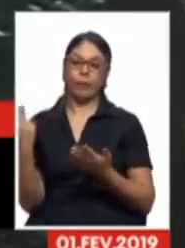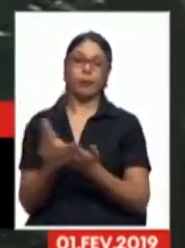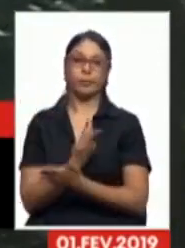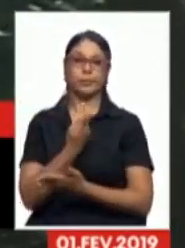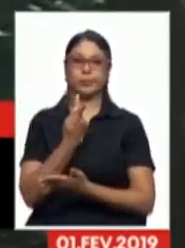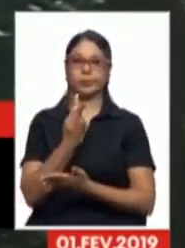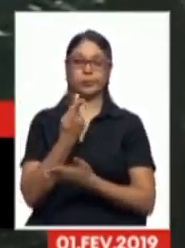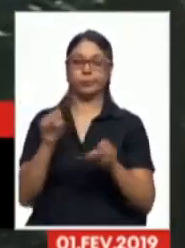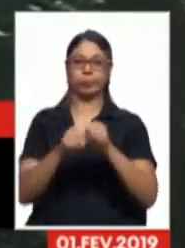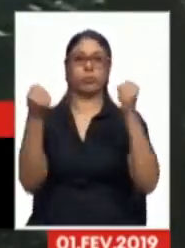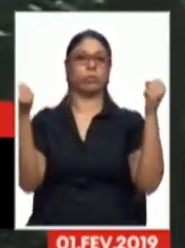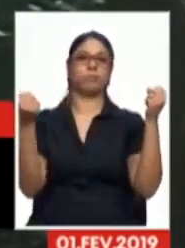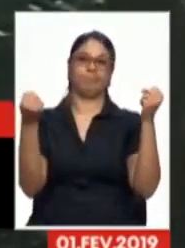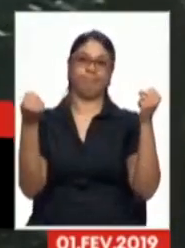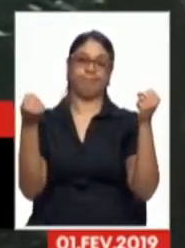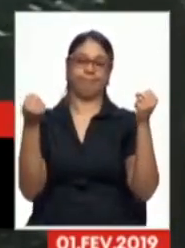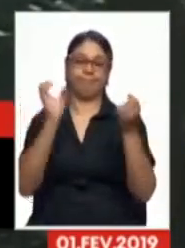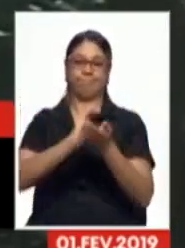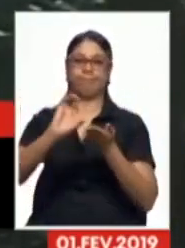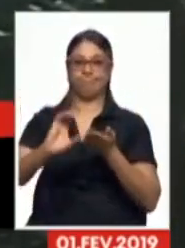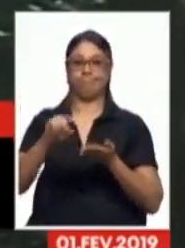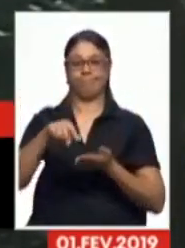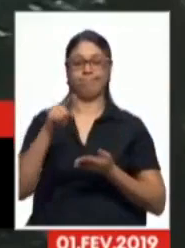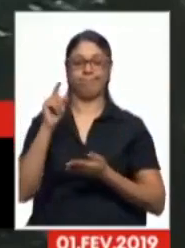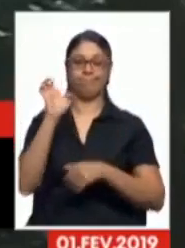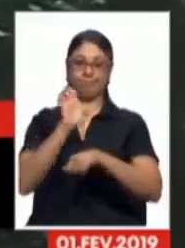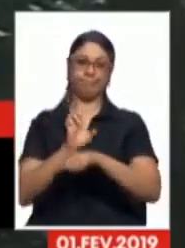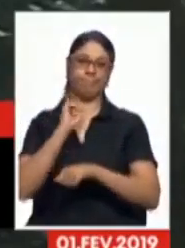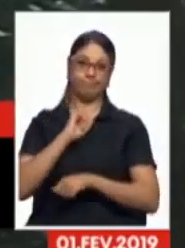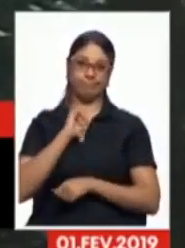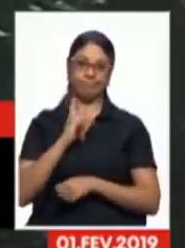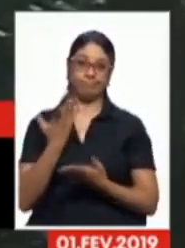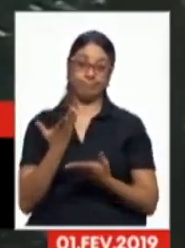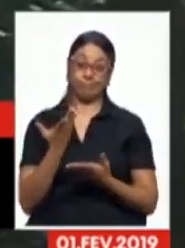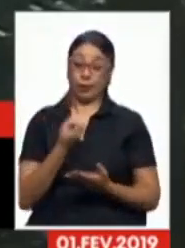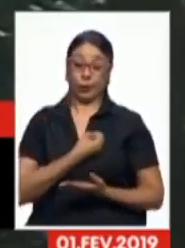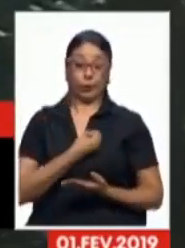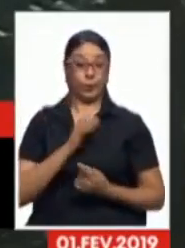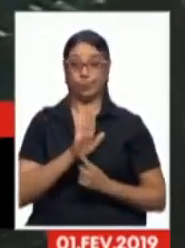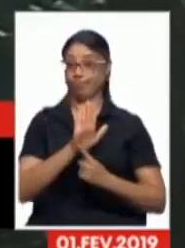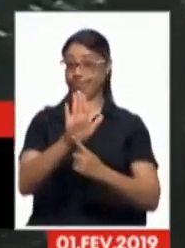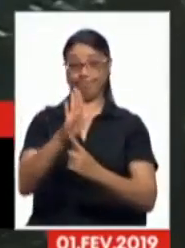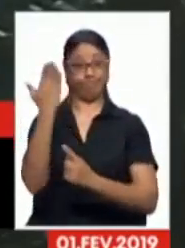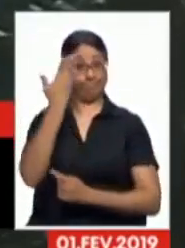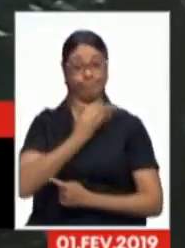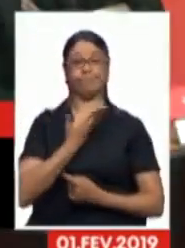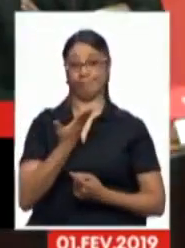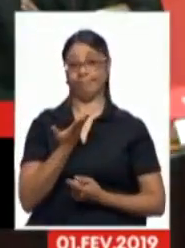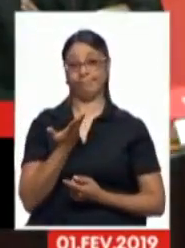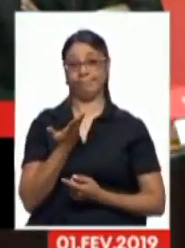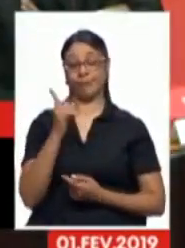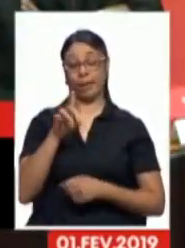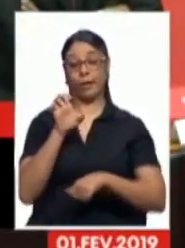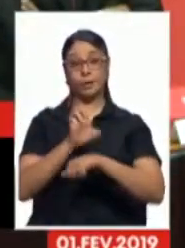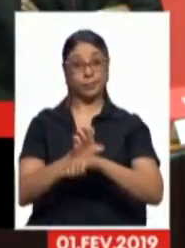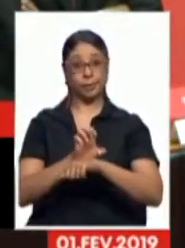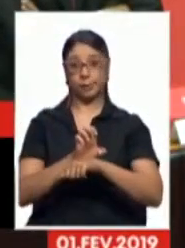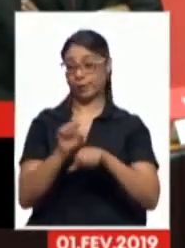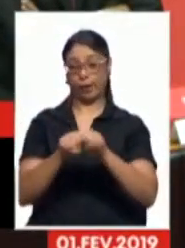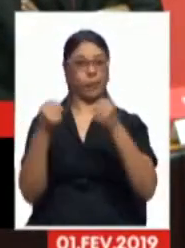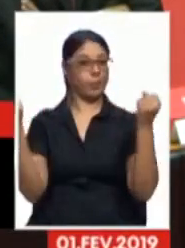falência. E os números, como eu disse, estão aí para qualquer um confirmar: um Estado